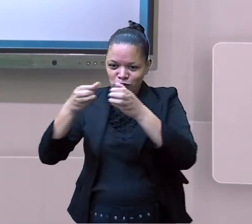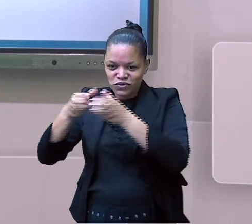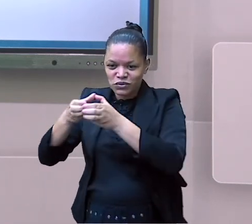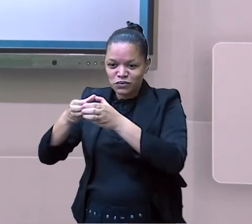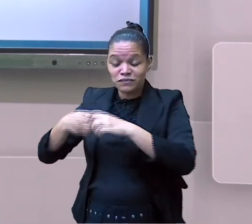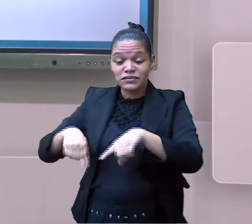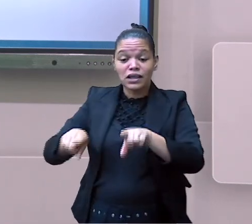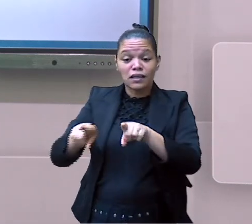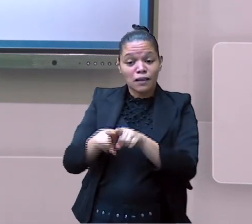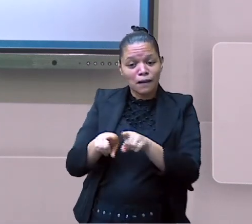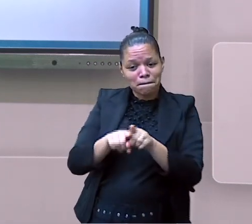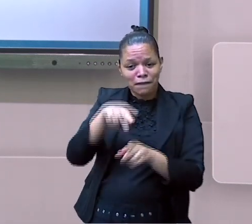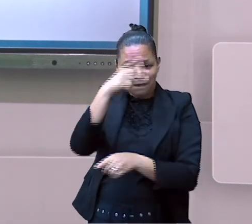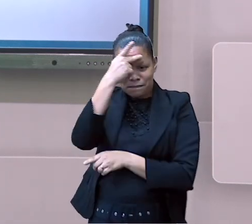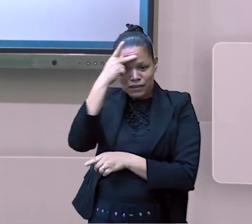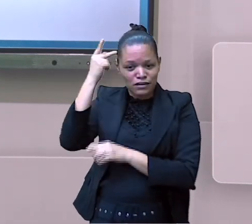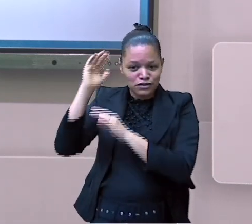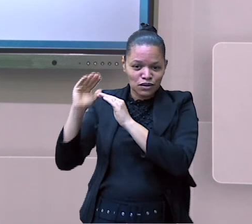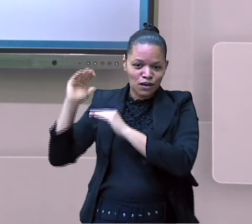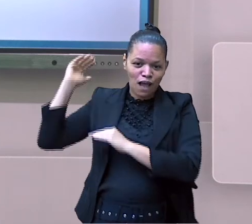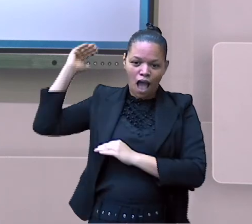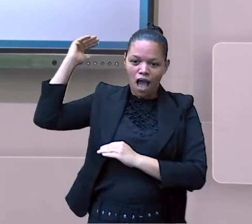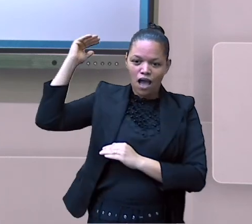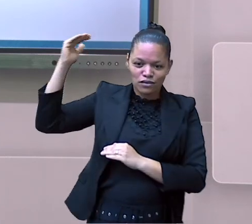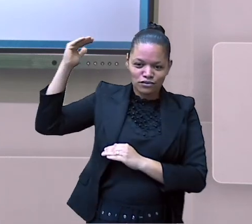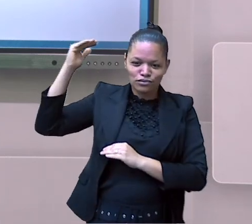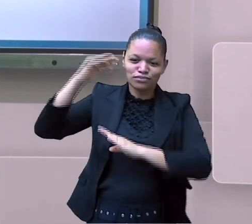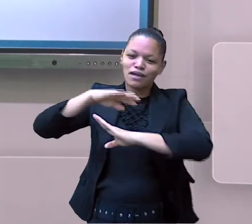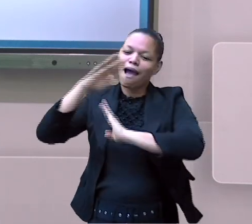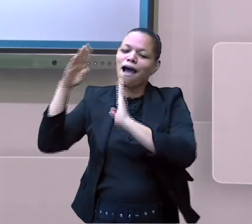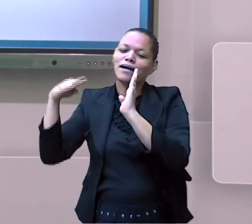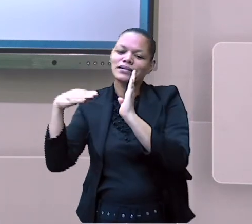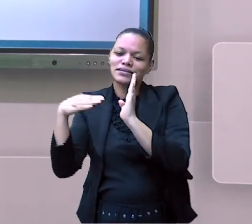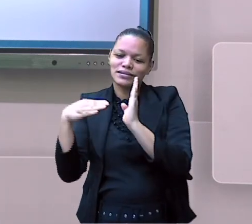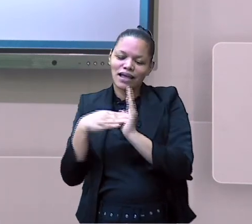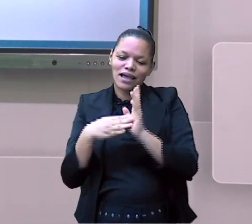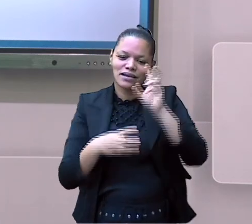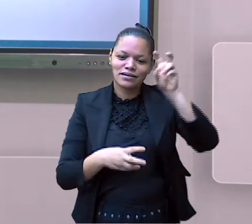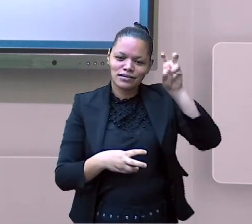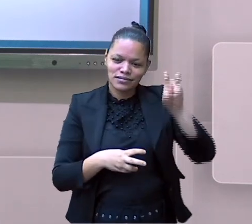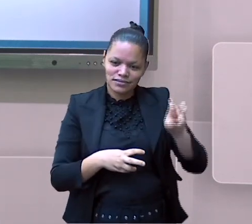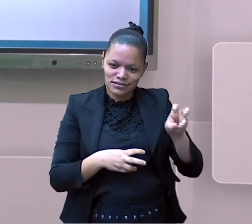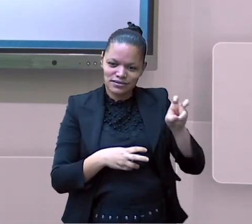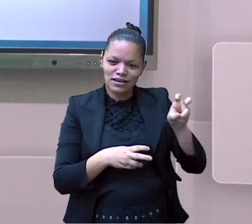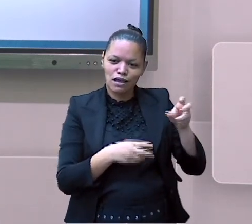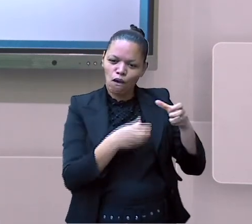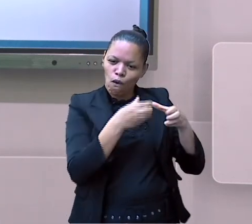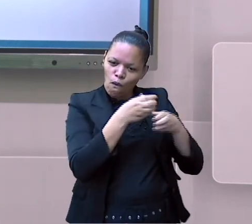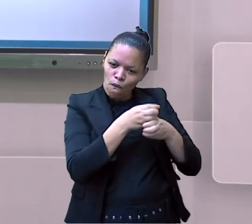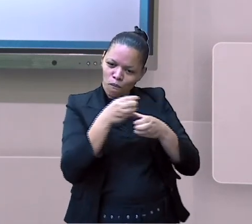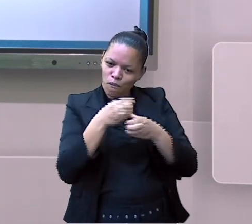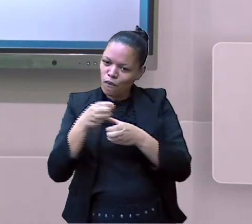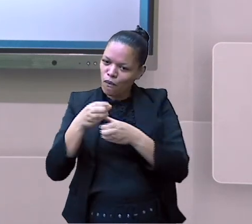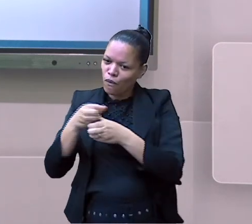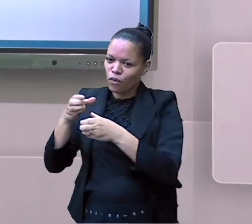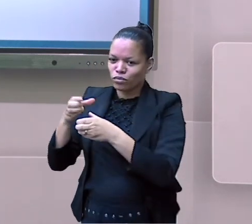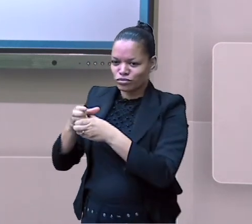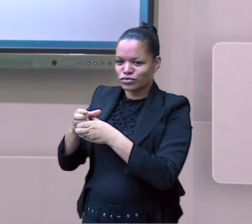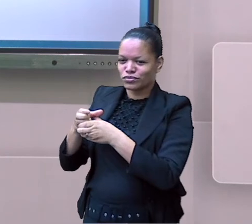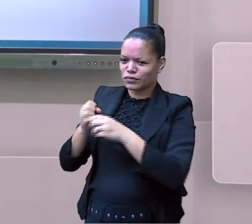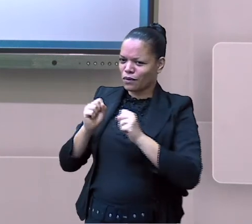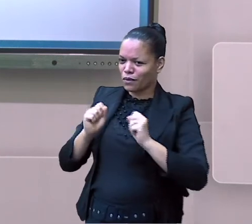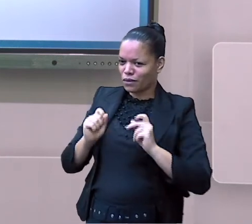foi crescendo, foi sendo criança e depois chegou na fase adulta, de acordo com o